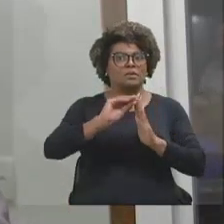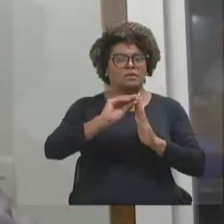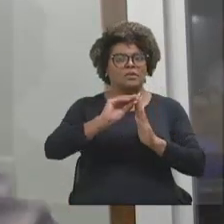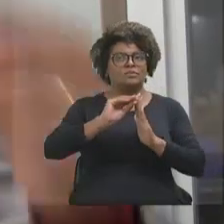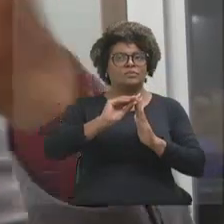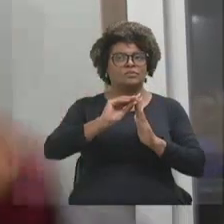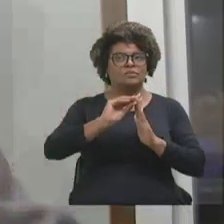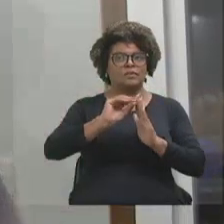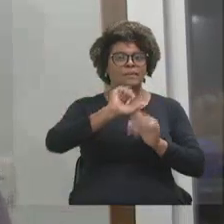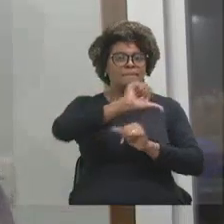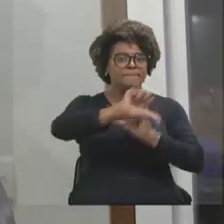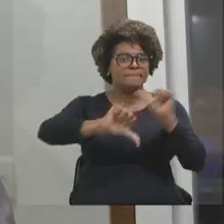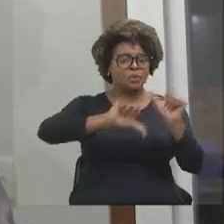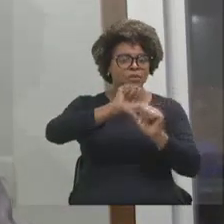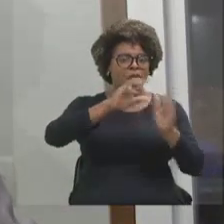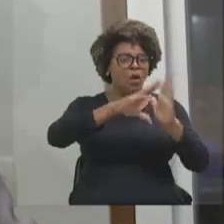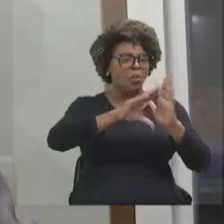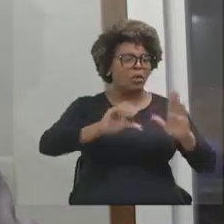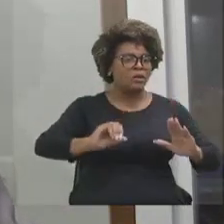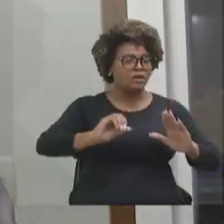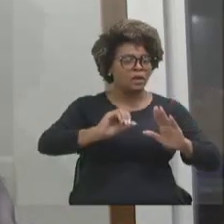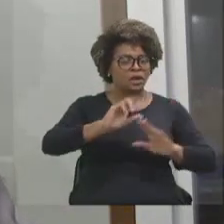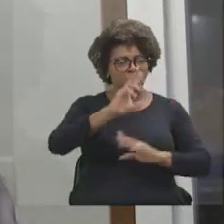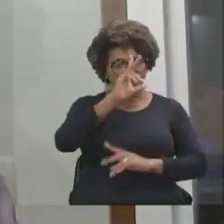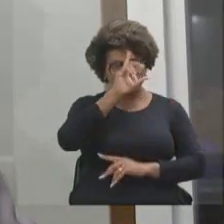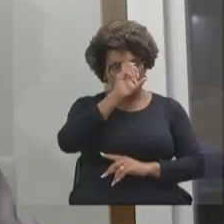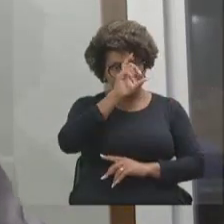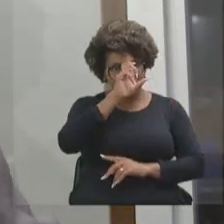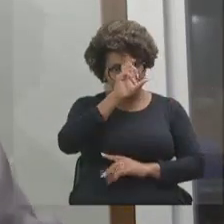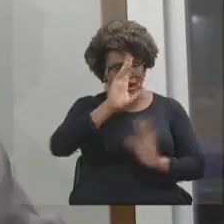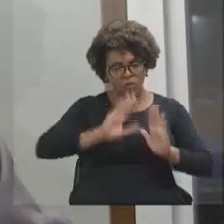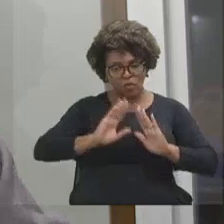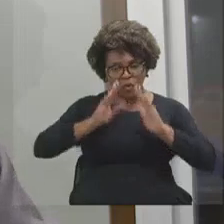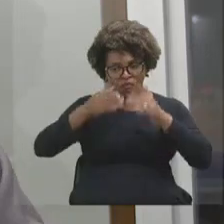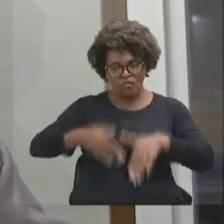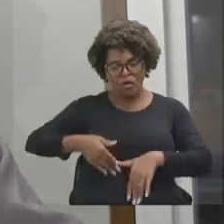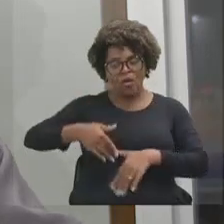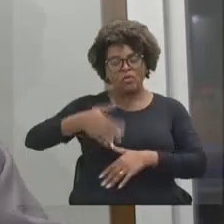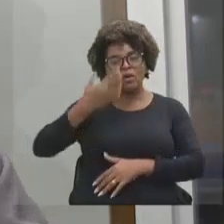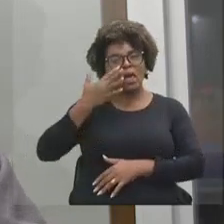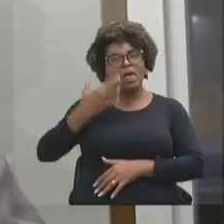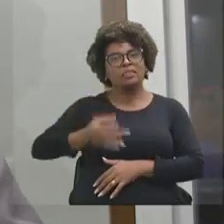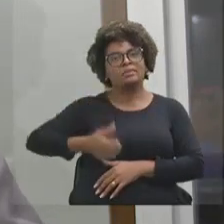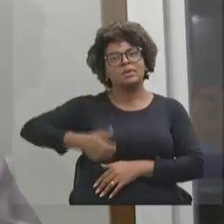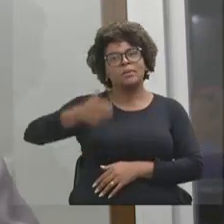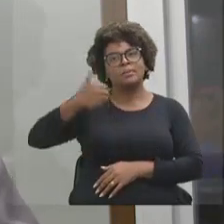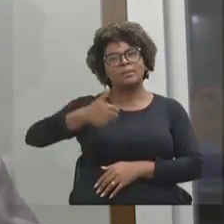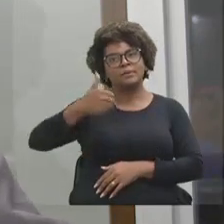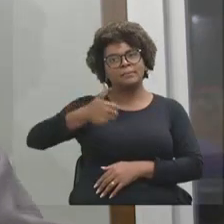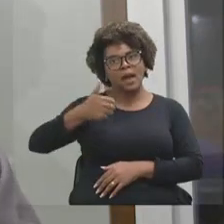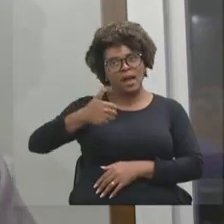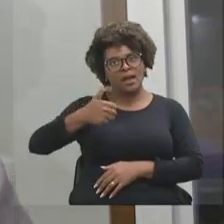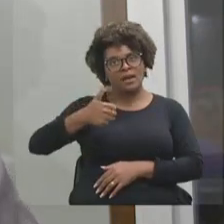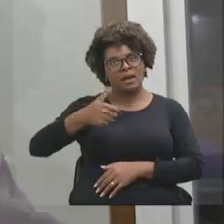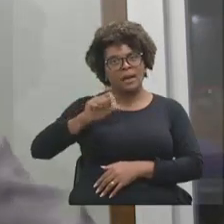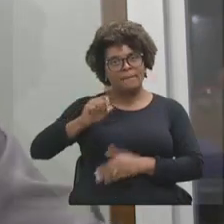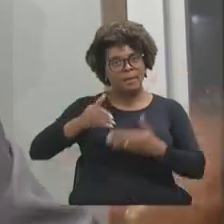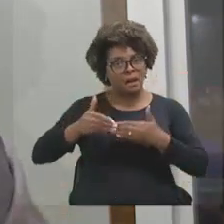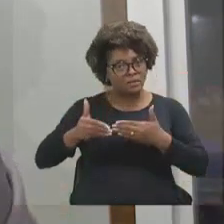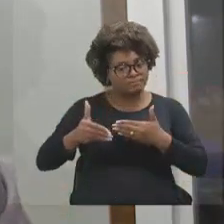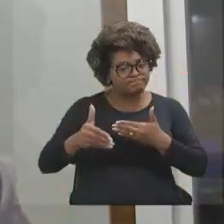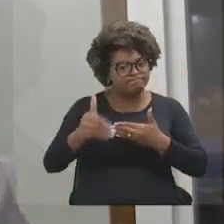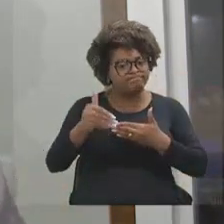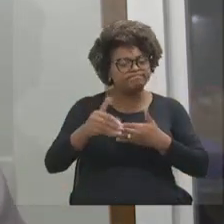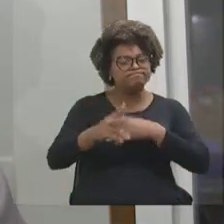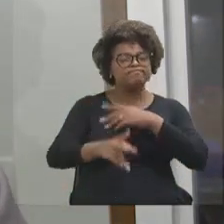para o modelo centrado na atenção primária para que a médio e longo prazo a nossa população se